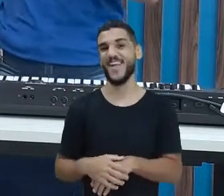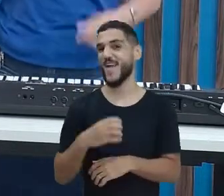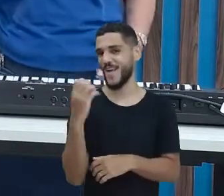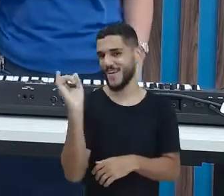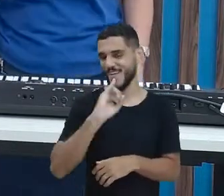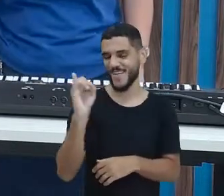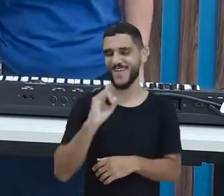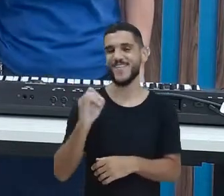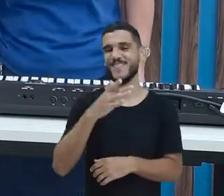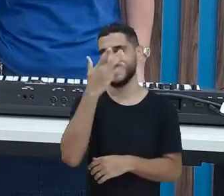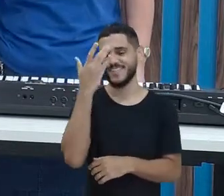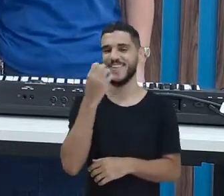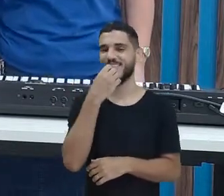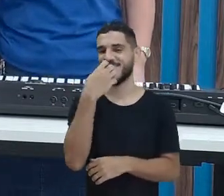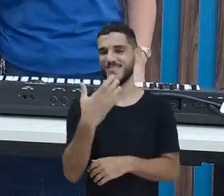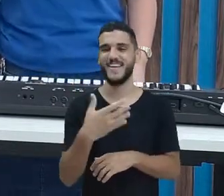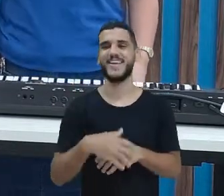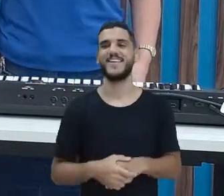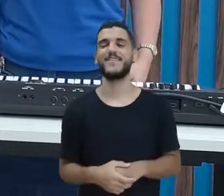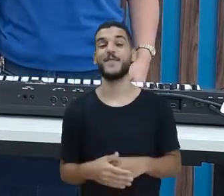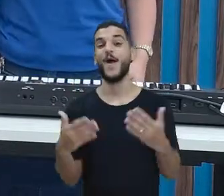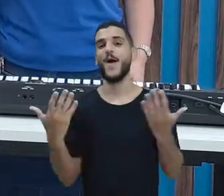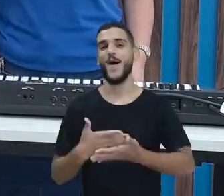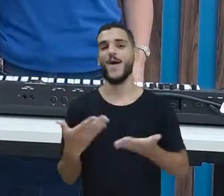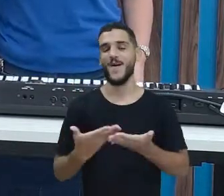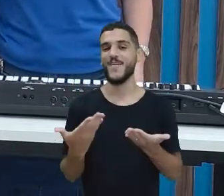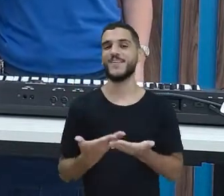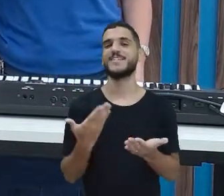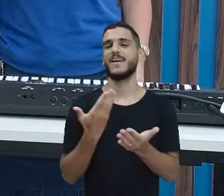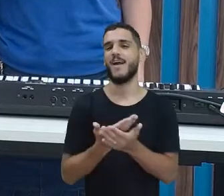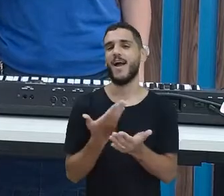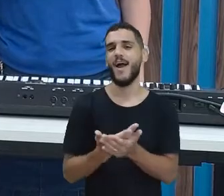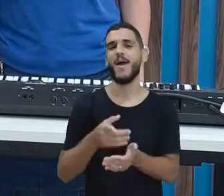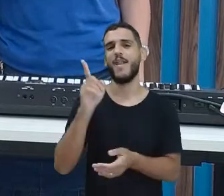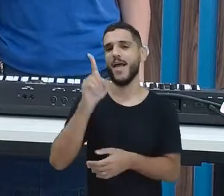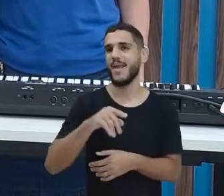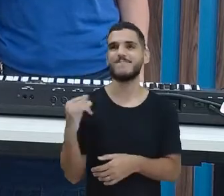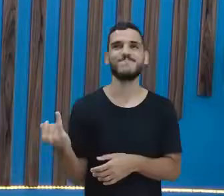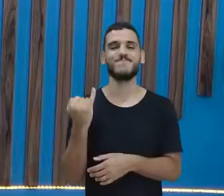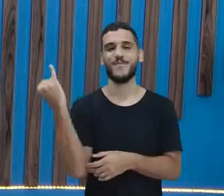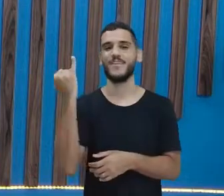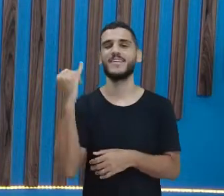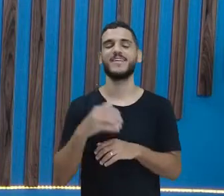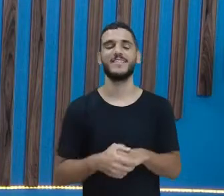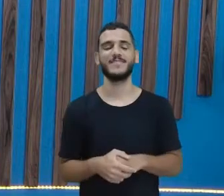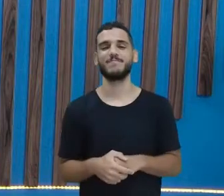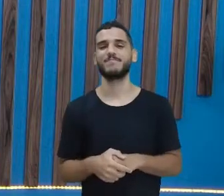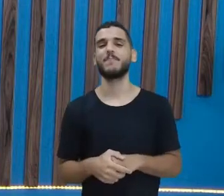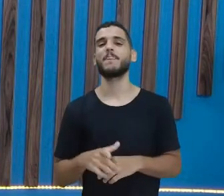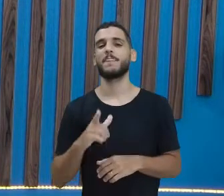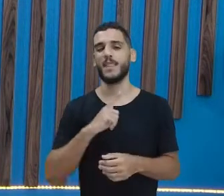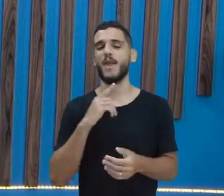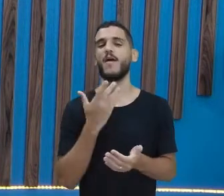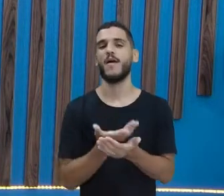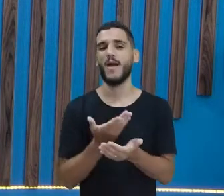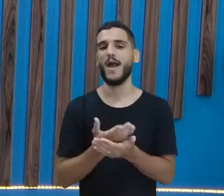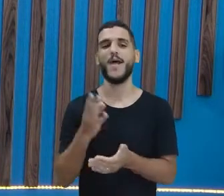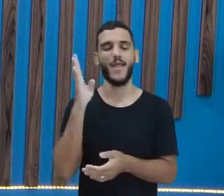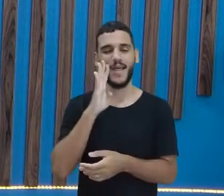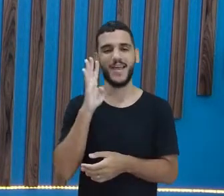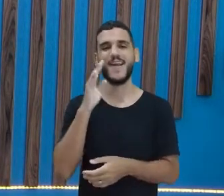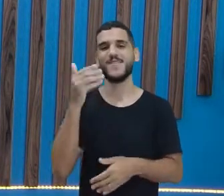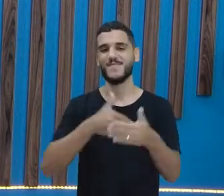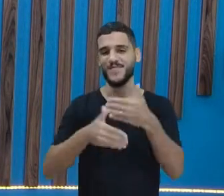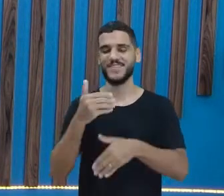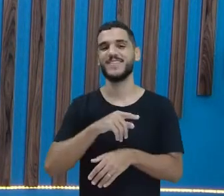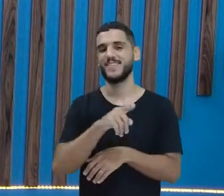Tinha, tudo bom? Pois é, hoje a aula promete que essas figurinhas aí, ó, vamos fazer uma aula bem legal. Aguardo a participação